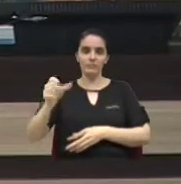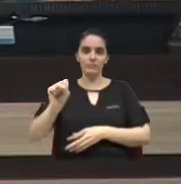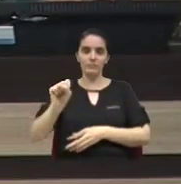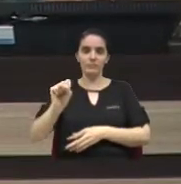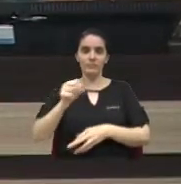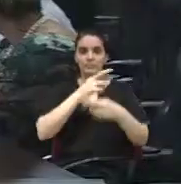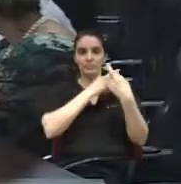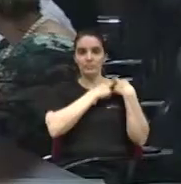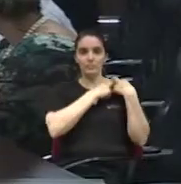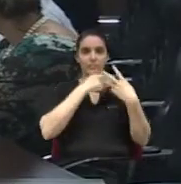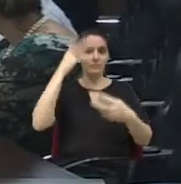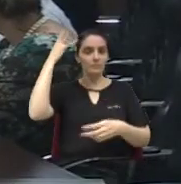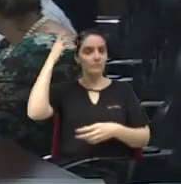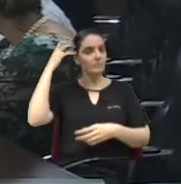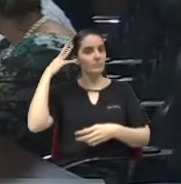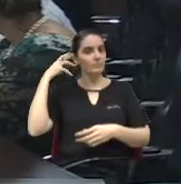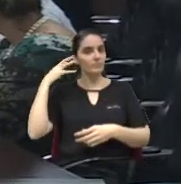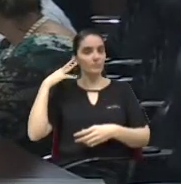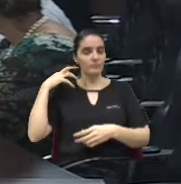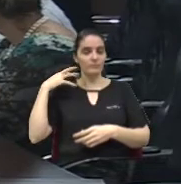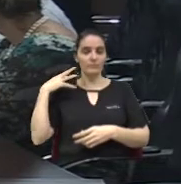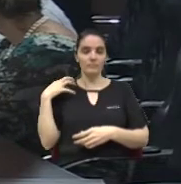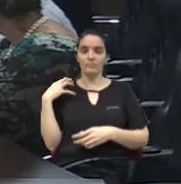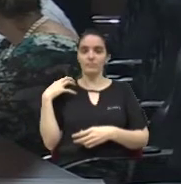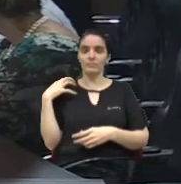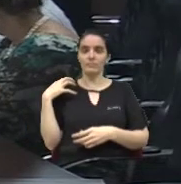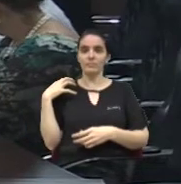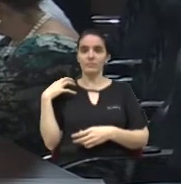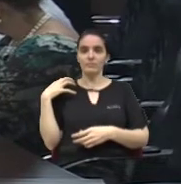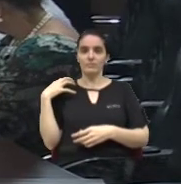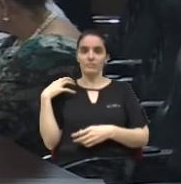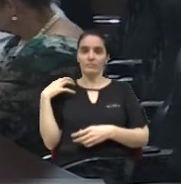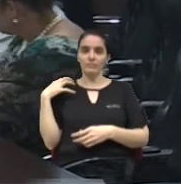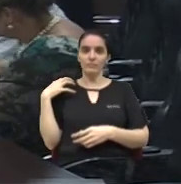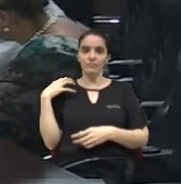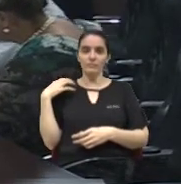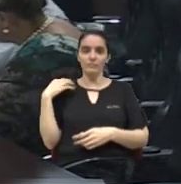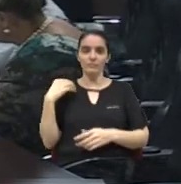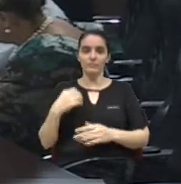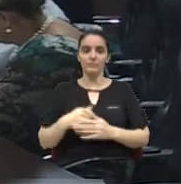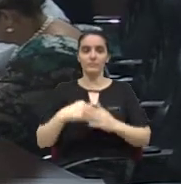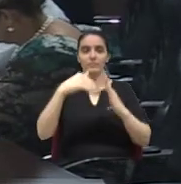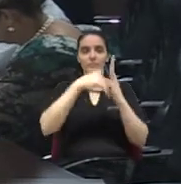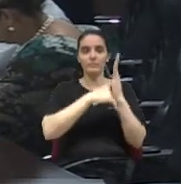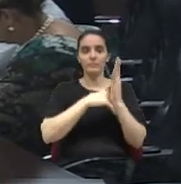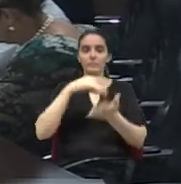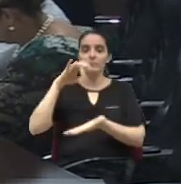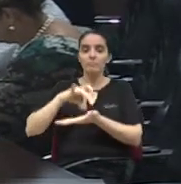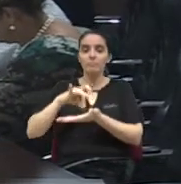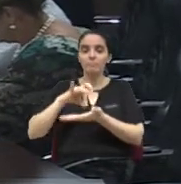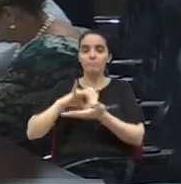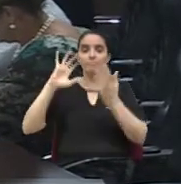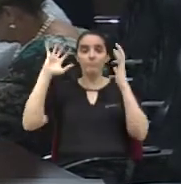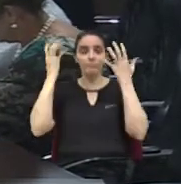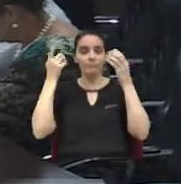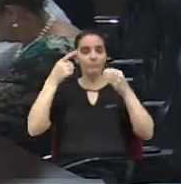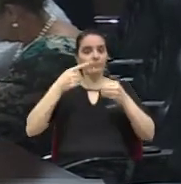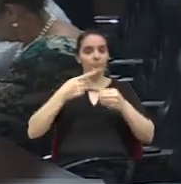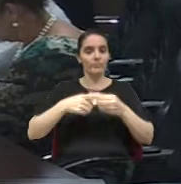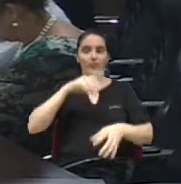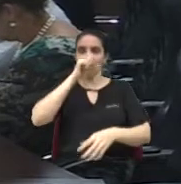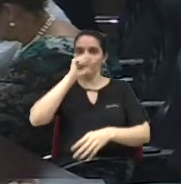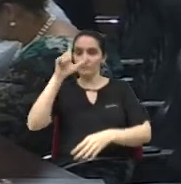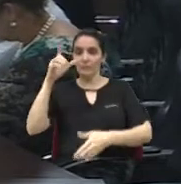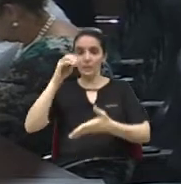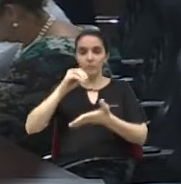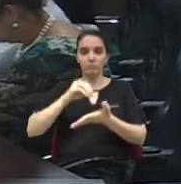120/2018, de autoria do novo vereador, da nova vereadora Lucinês Aparecida Bogo, que institui no calendário oficial de eventos do município